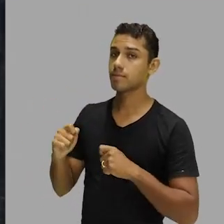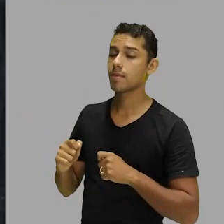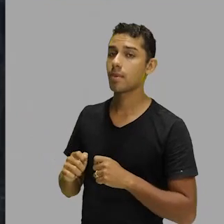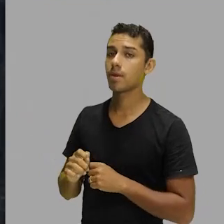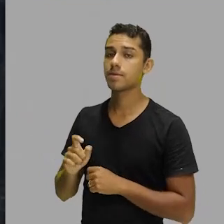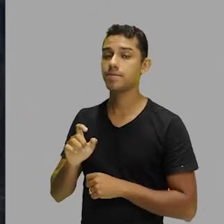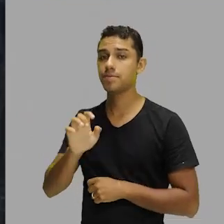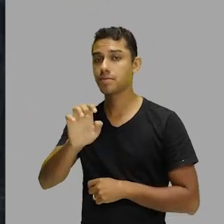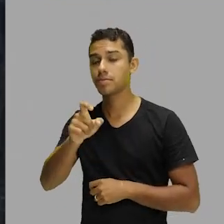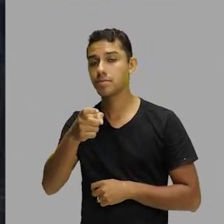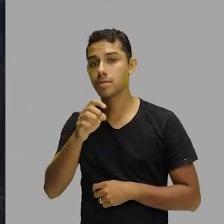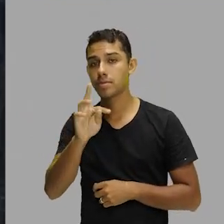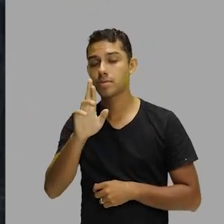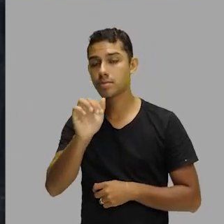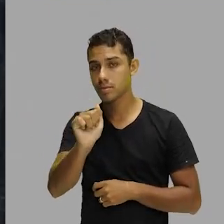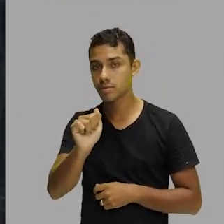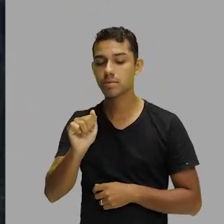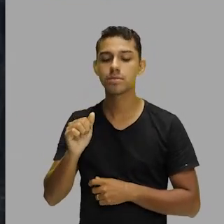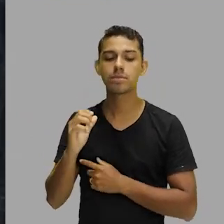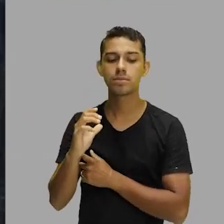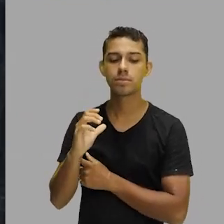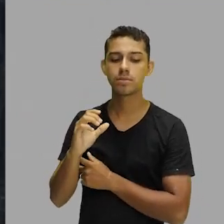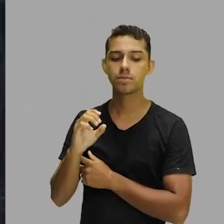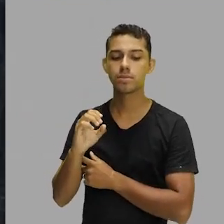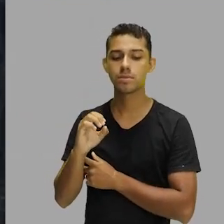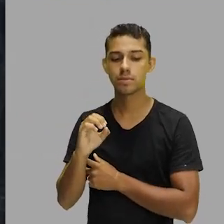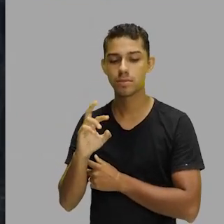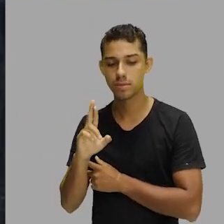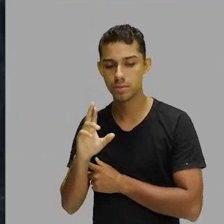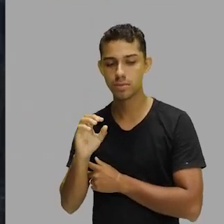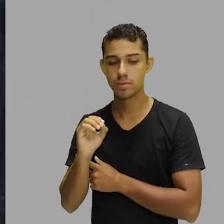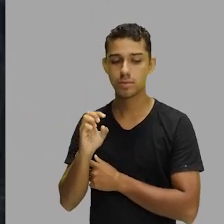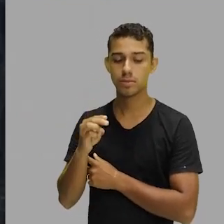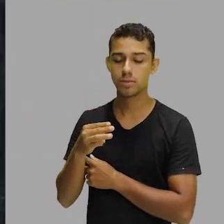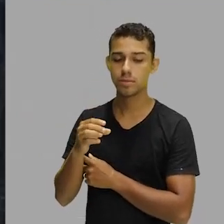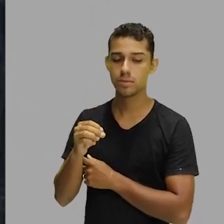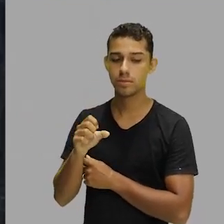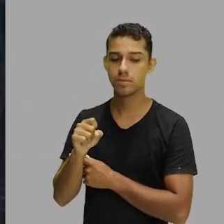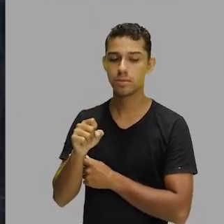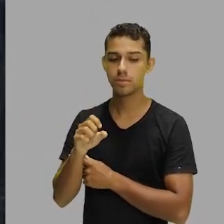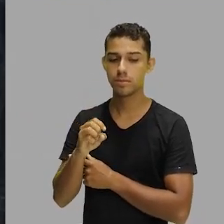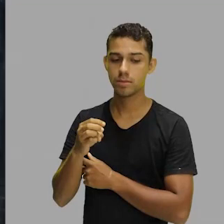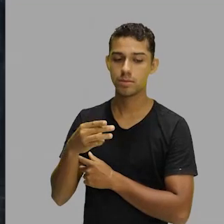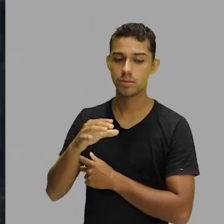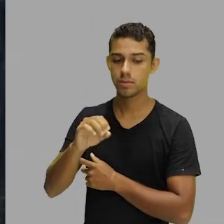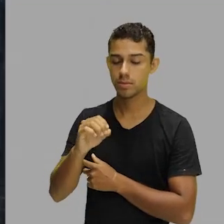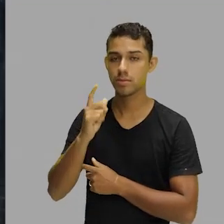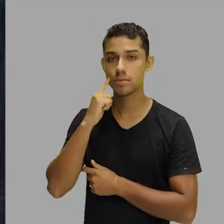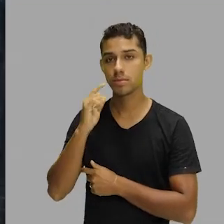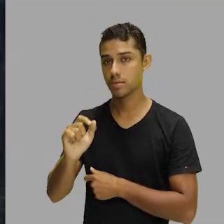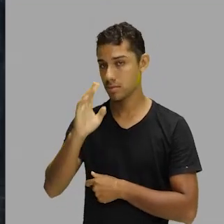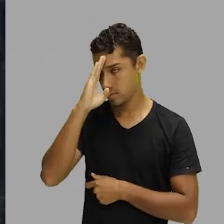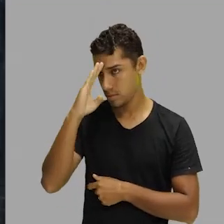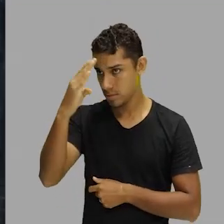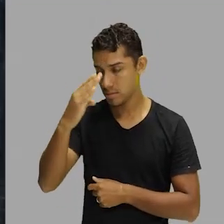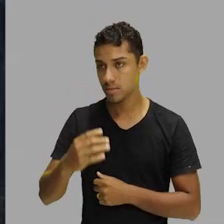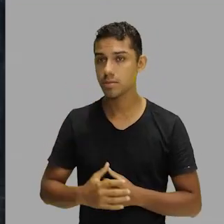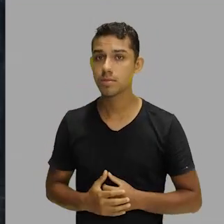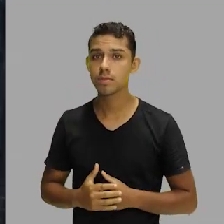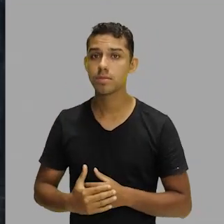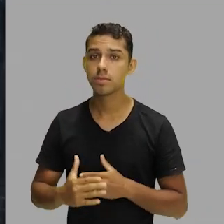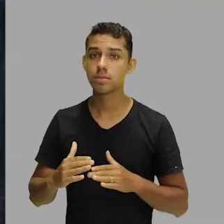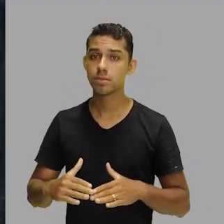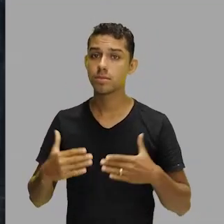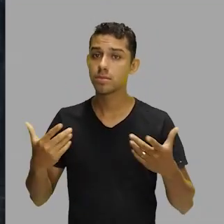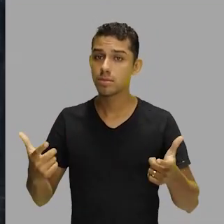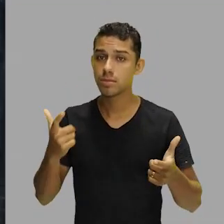extracromossômico. É extracromossômico porque não faz parte do cromossomo principal, tá? Além de ter